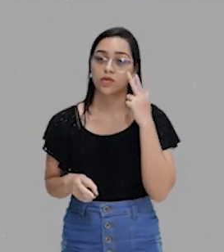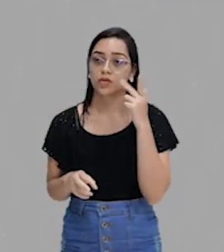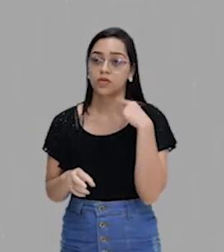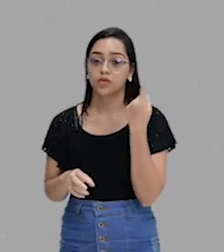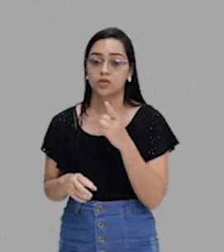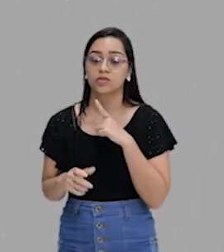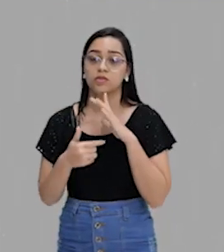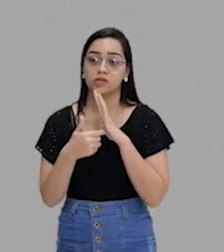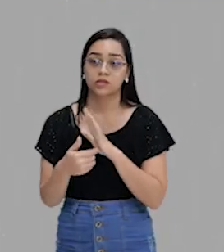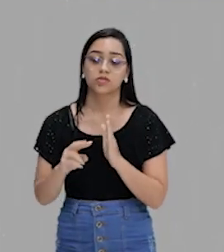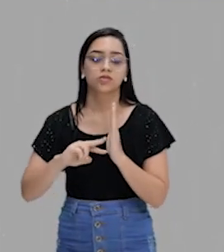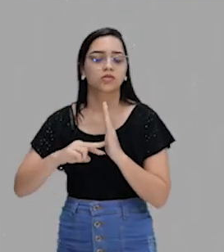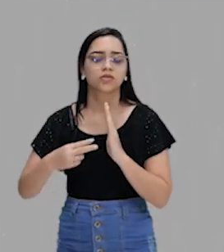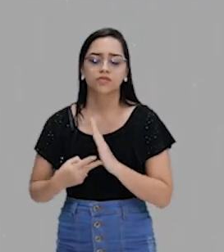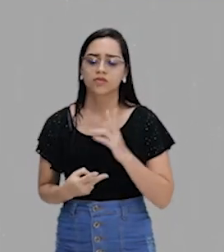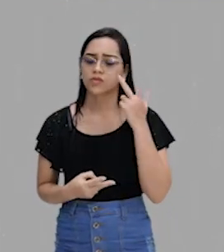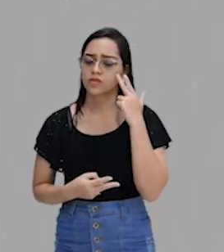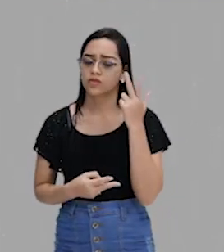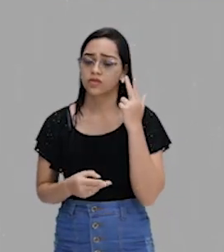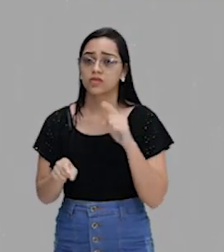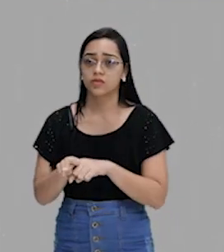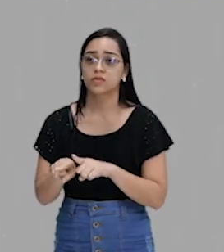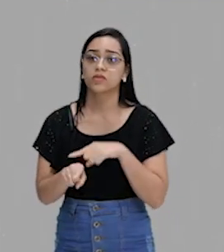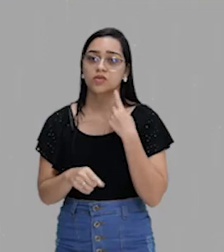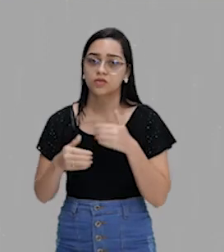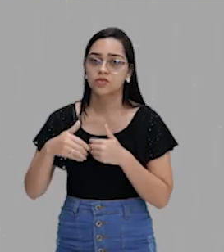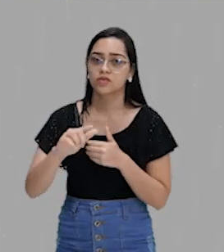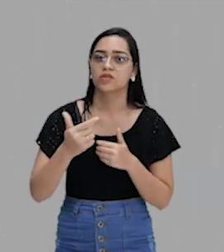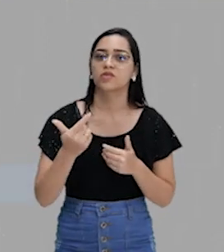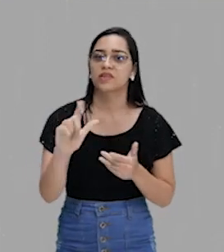hoje a gente trouxe aqui o que é o naturalismo em si e a gente